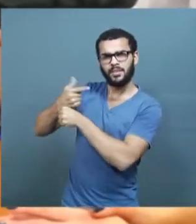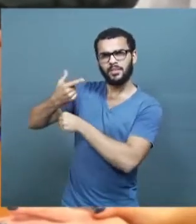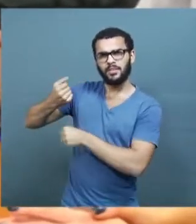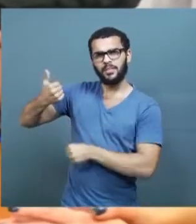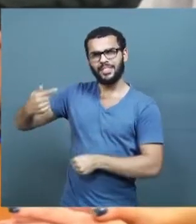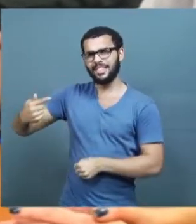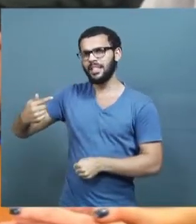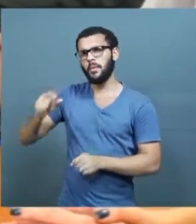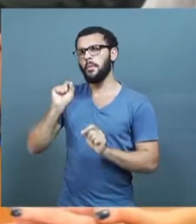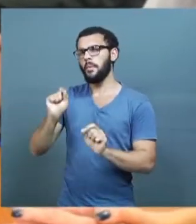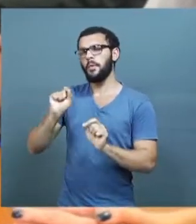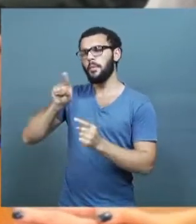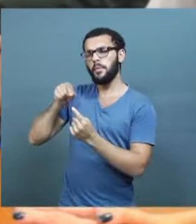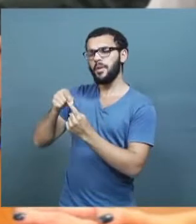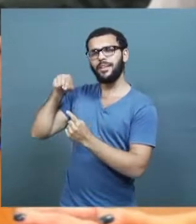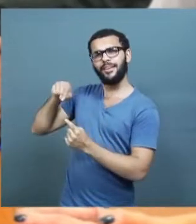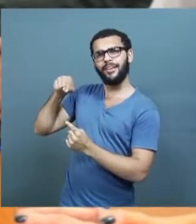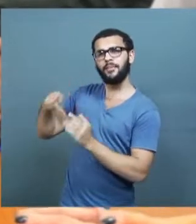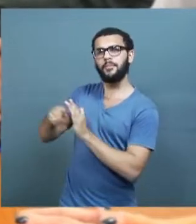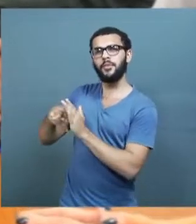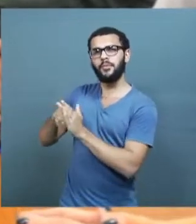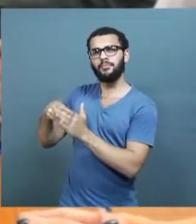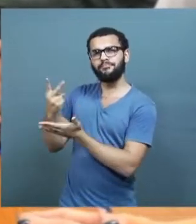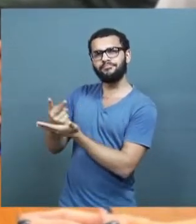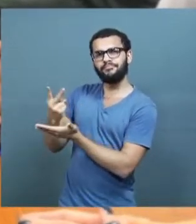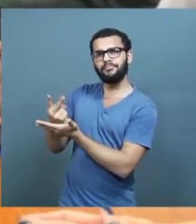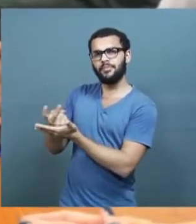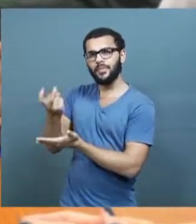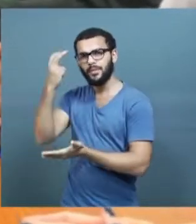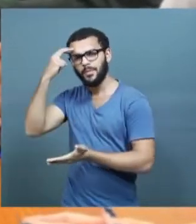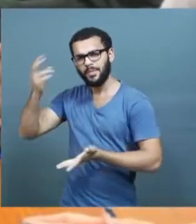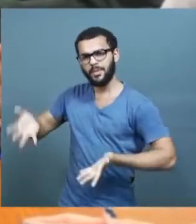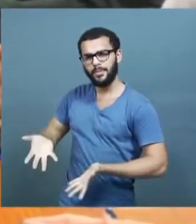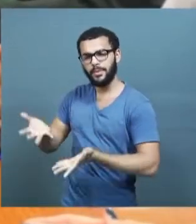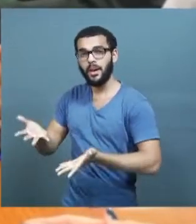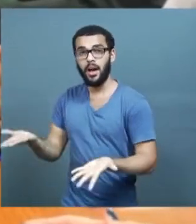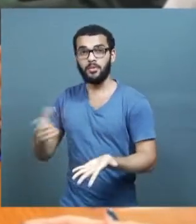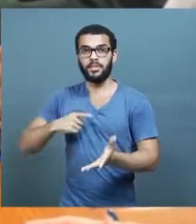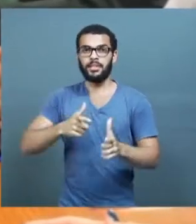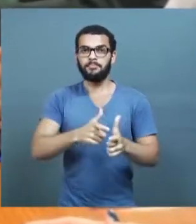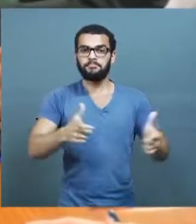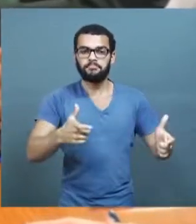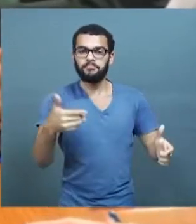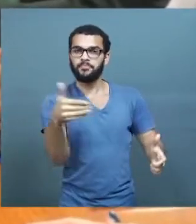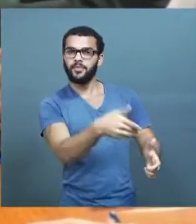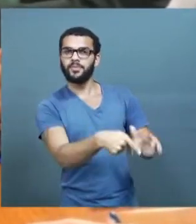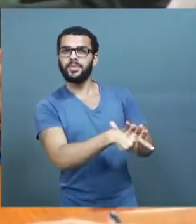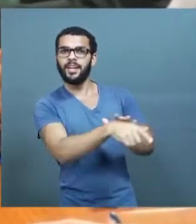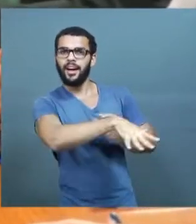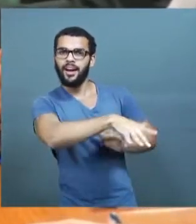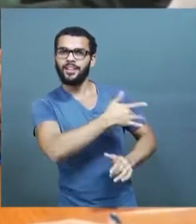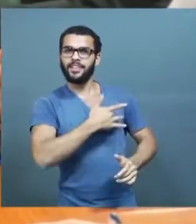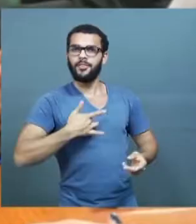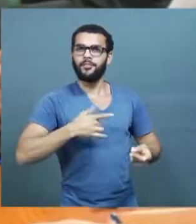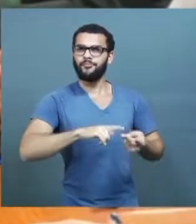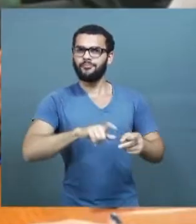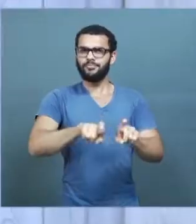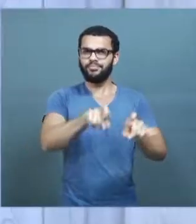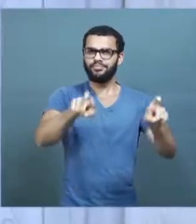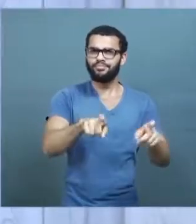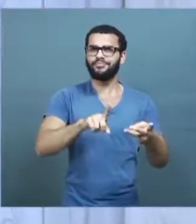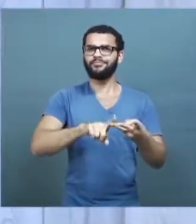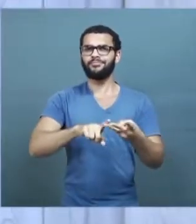da cultura. Agora as ações se ampliam para outras áreas como saúde, contabilidade, informática e